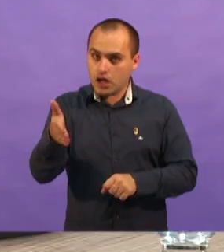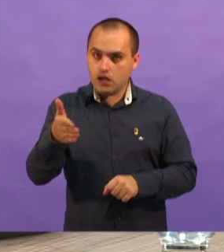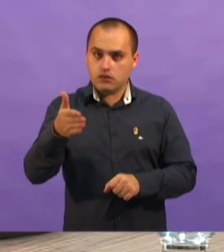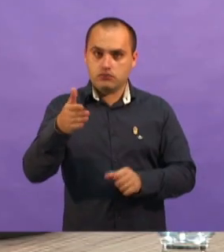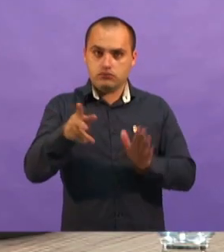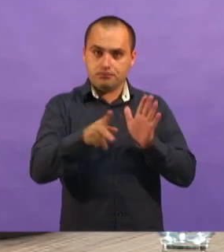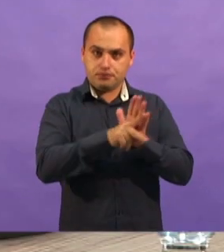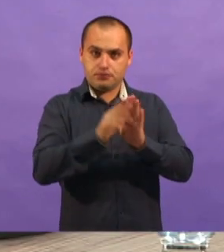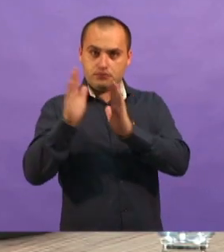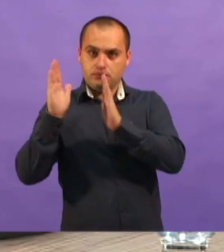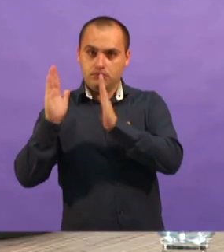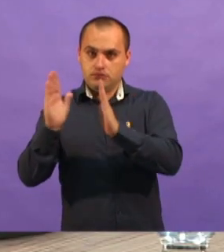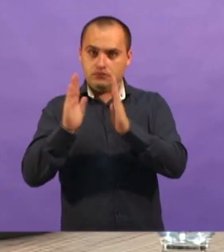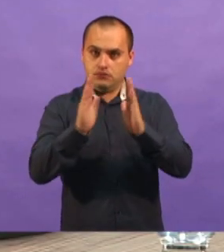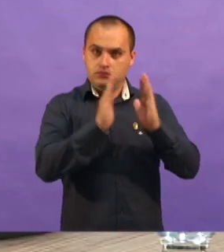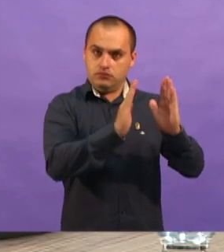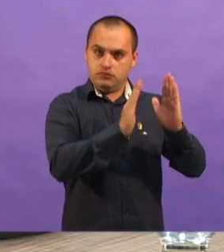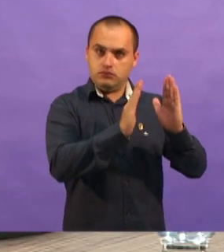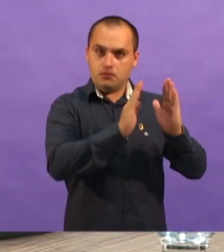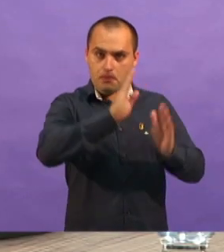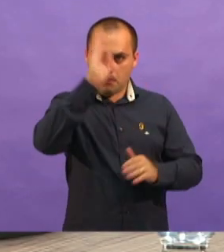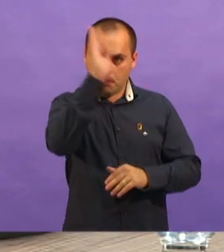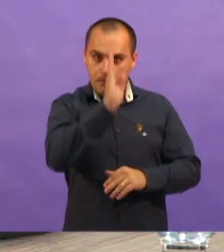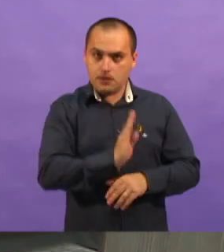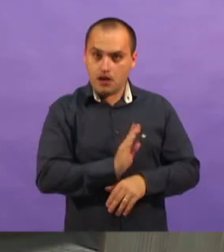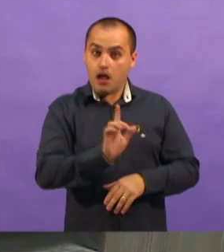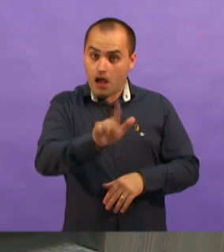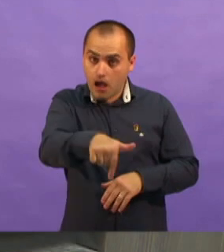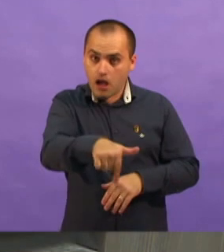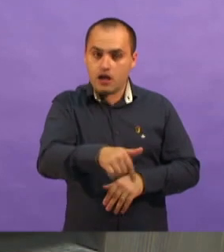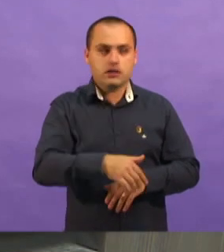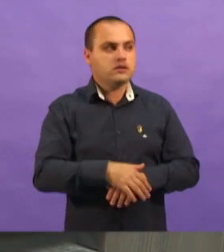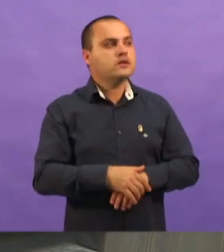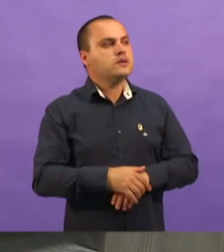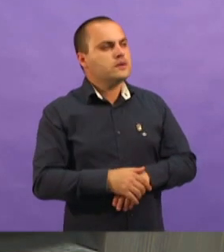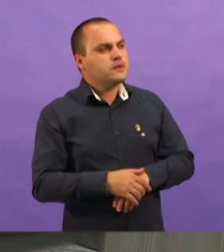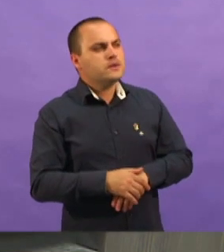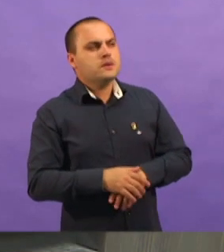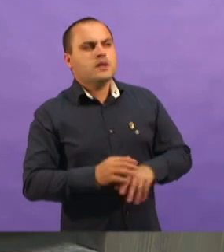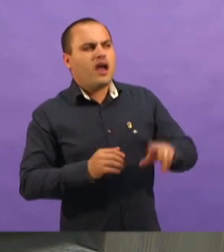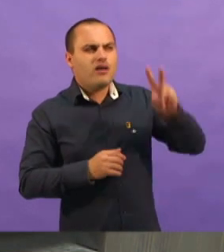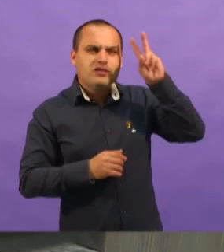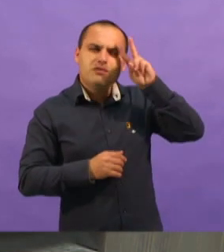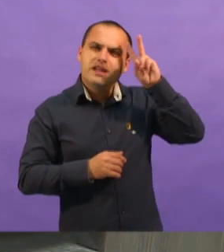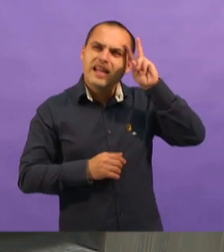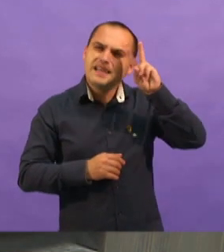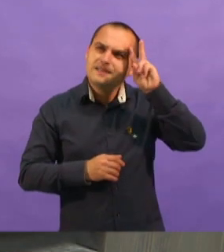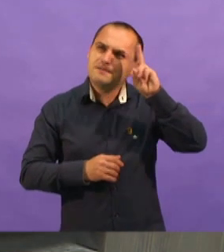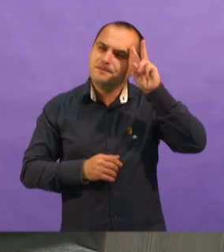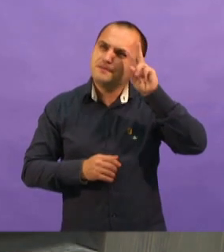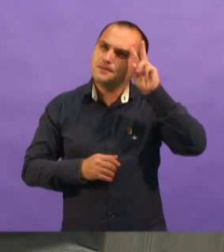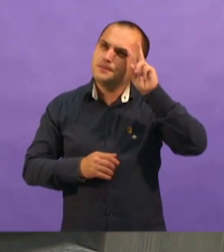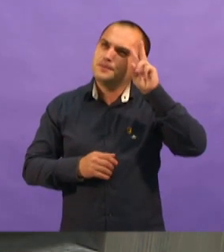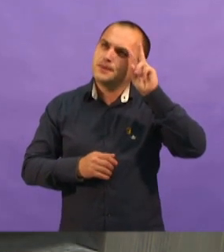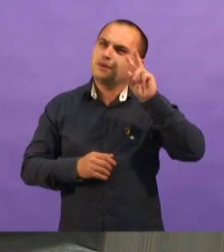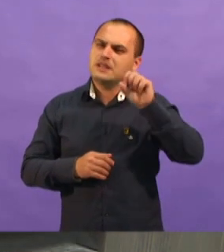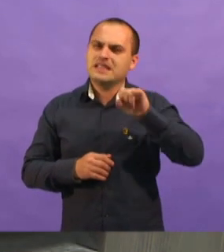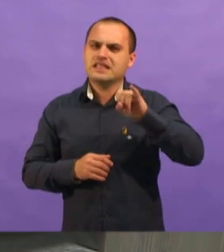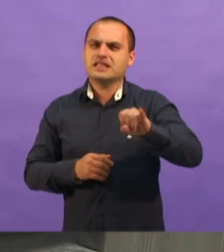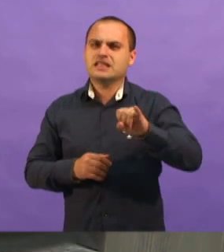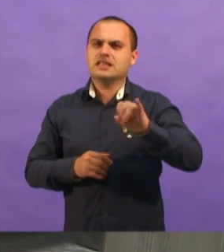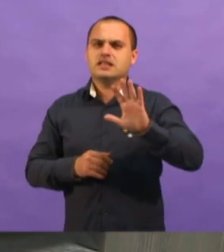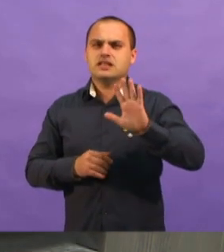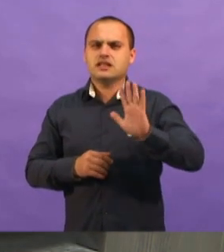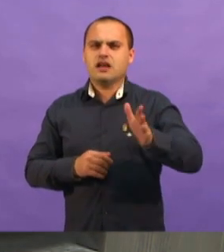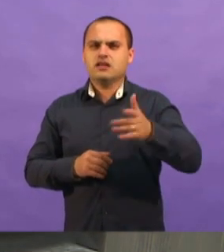Biblioteca Nacional, é isso? Já, eu não me lembro agora se desde o ano